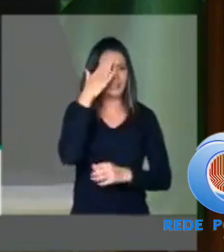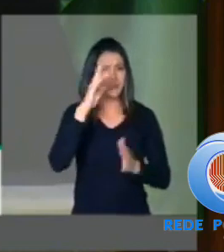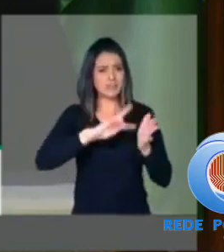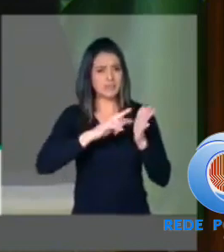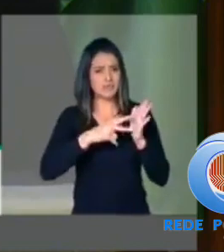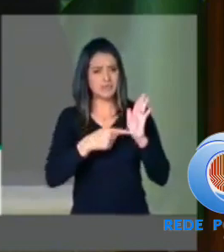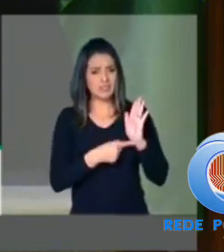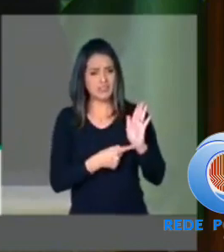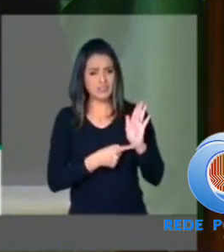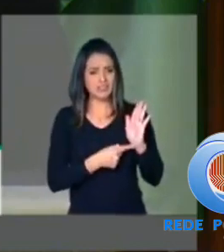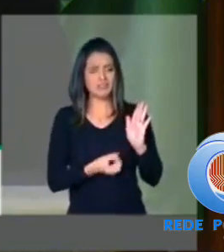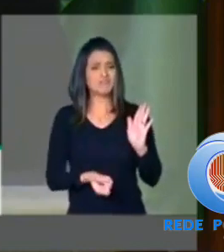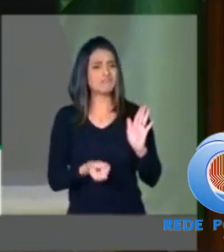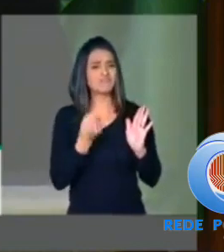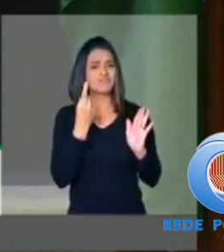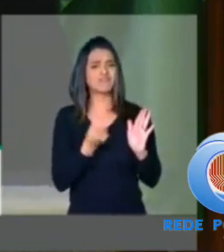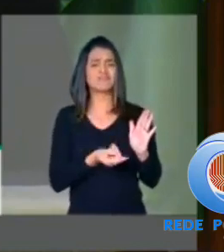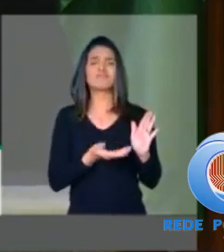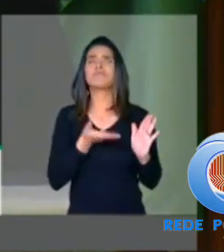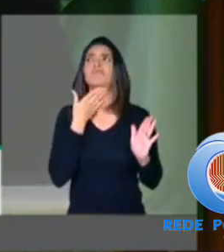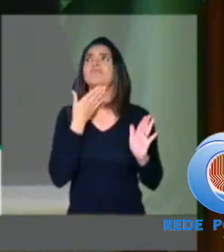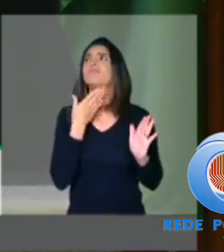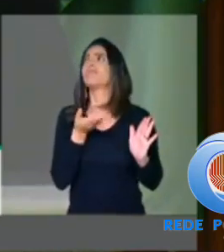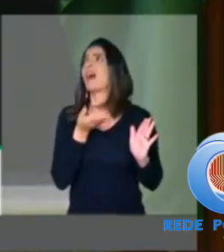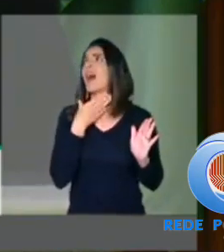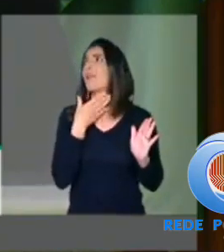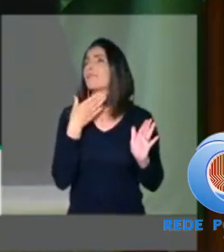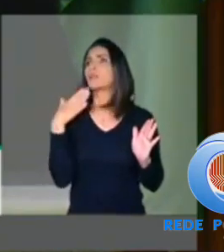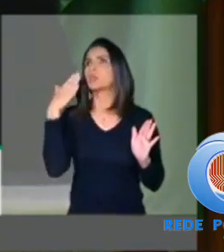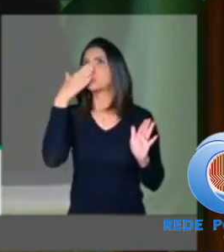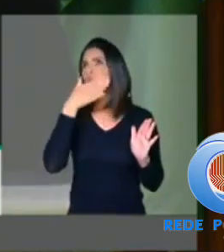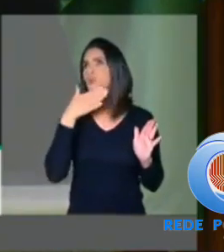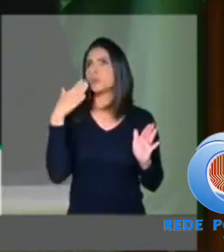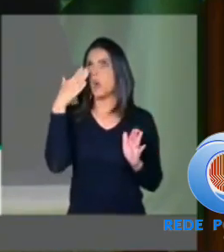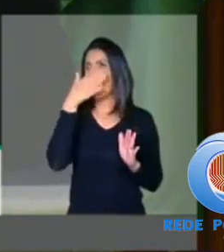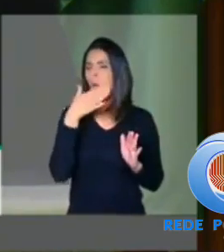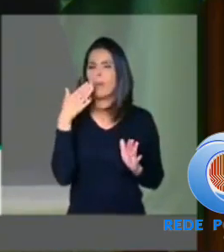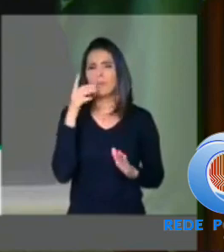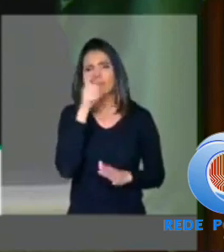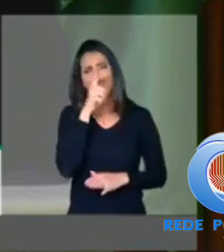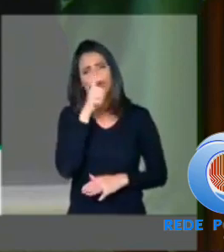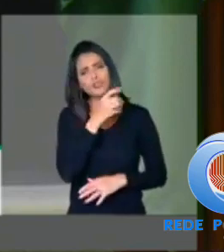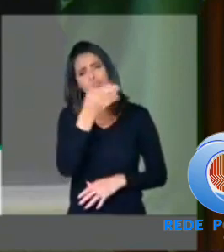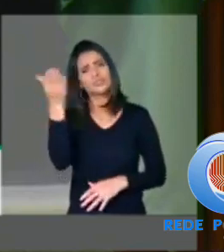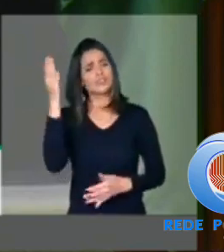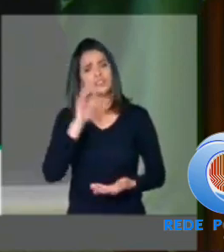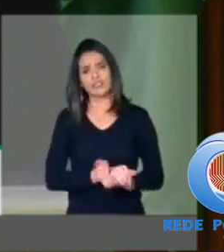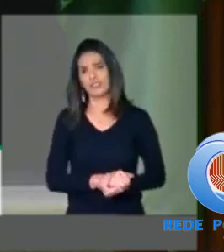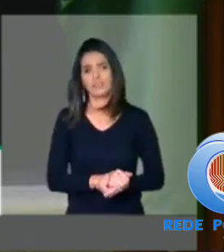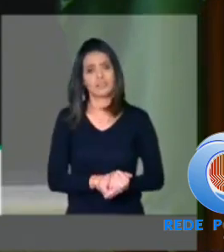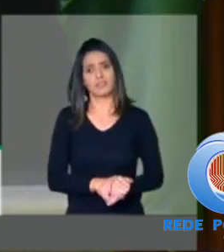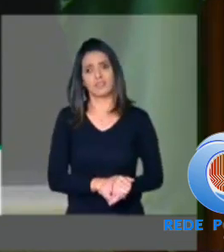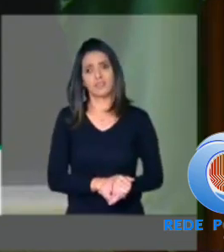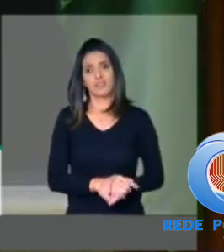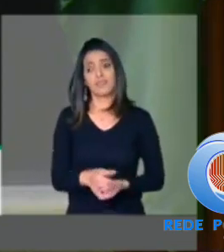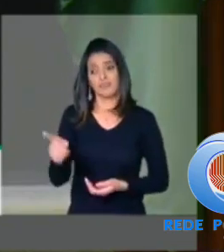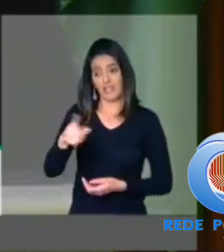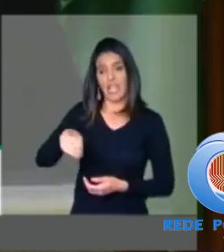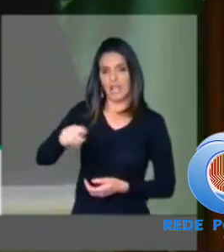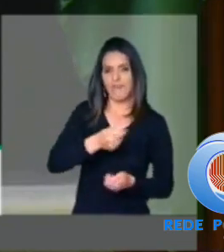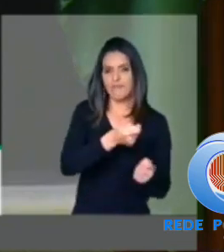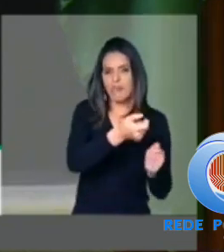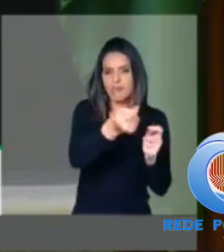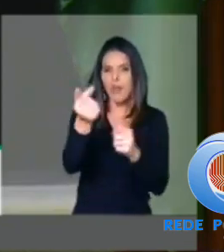o que é isso aqui? Uma grande balela, uma grande mentira. Eles mentem. É como se